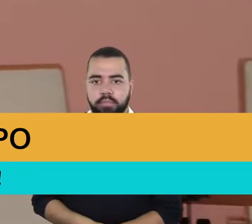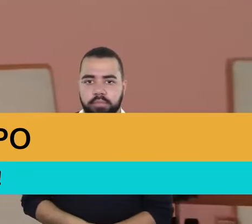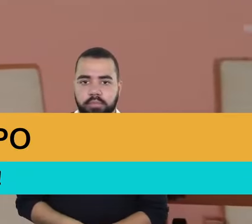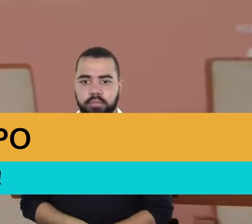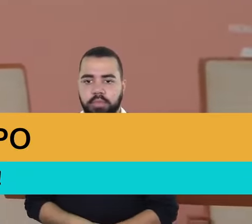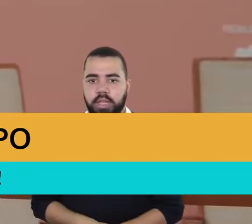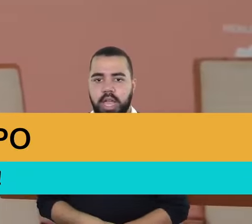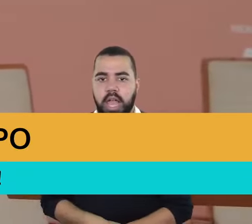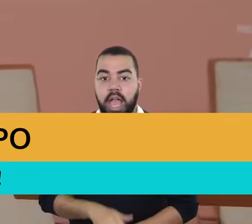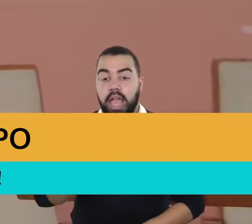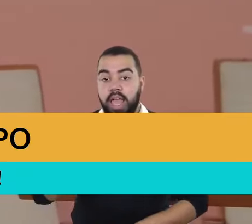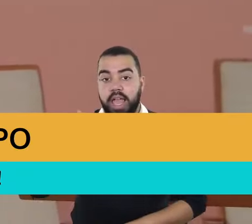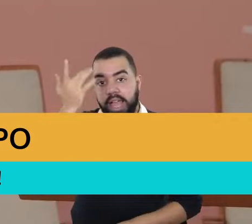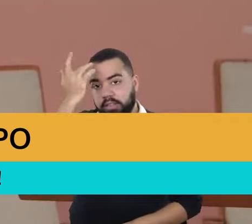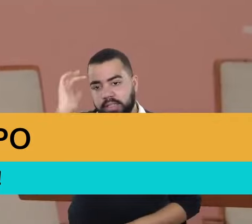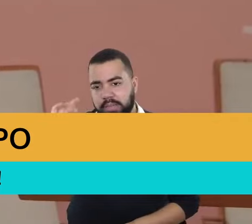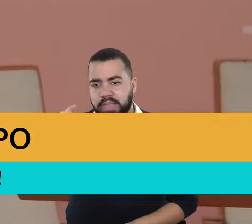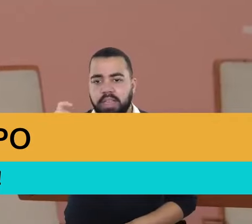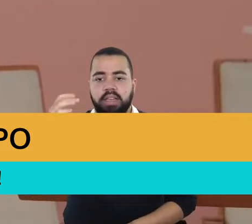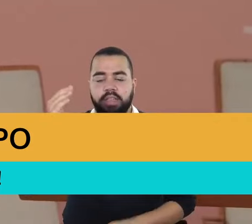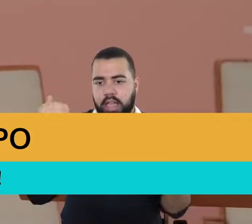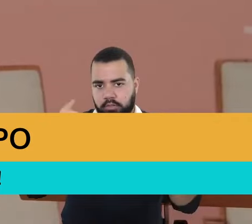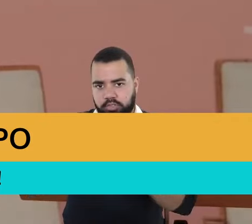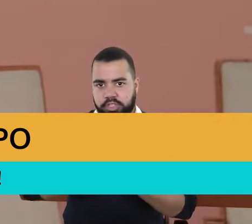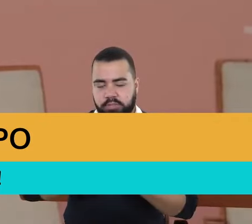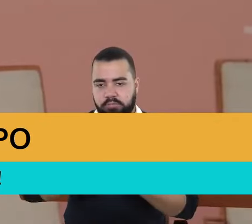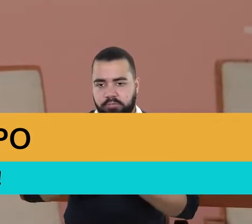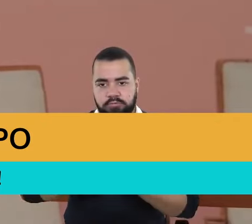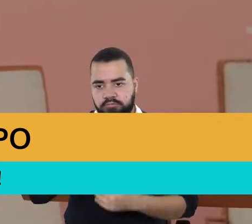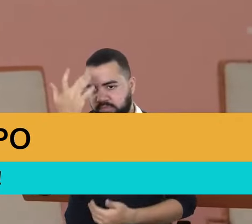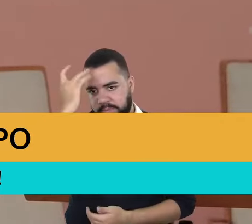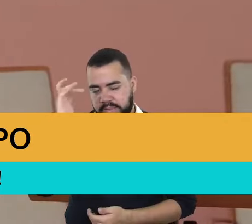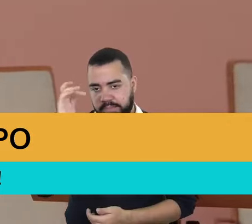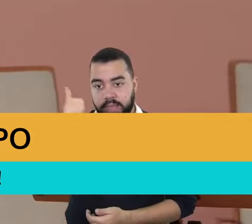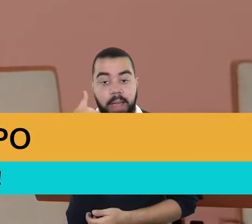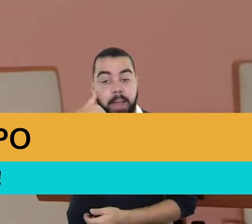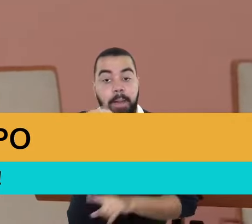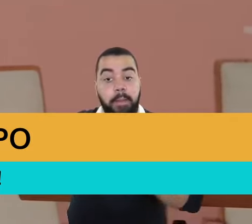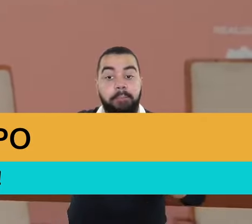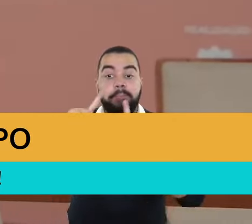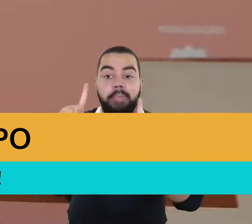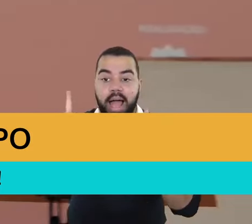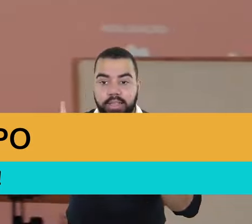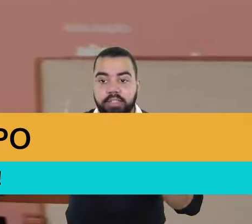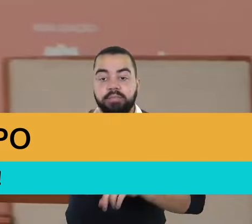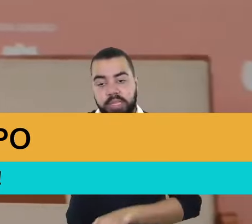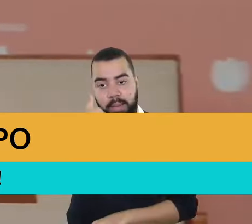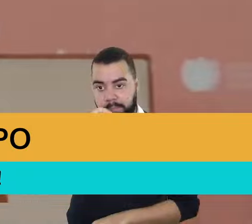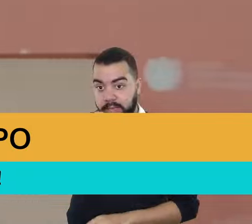autismo, que eu tive diagnóstico tardio. Ela sabia que eu tinha... Ela falava assim, eu sabia que você tinha um pino a menos, mas eu não sabia o que, que era.